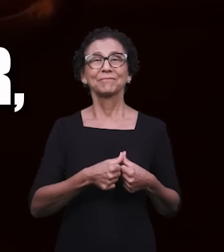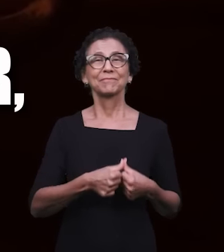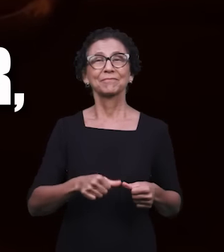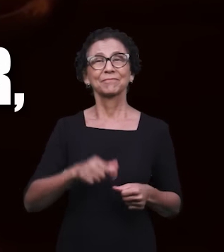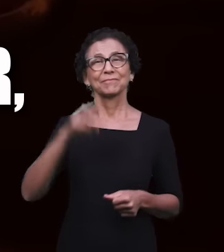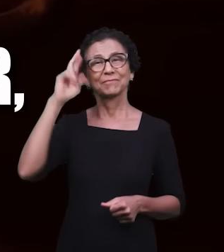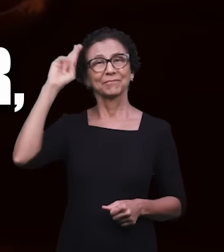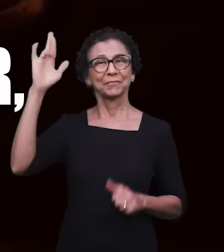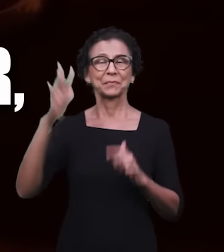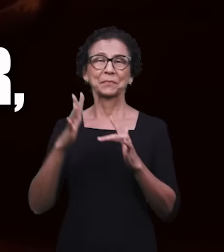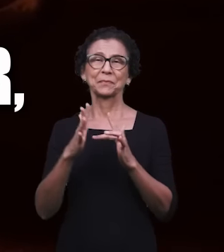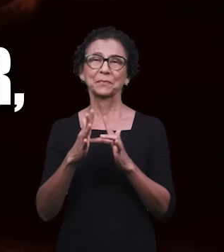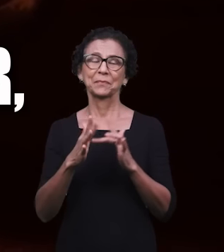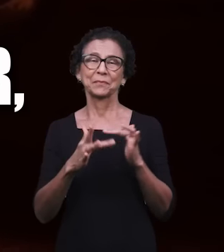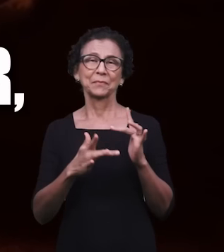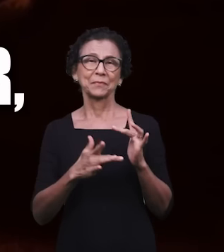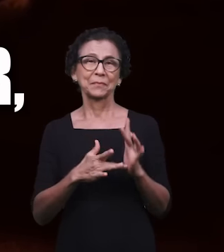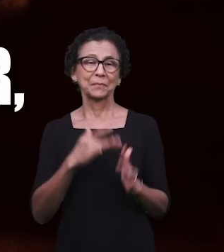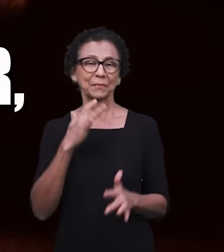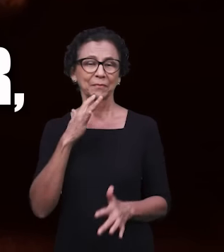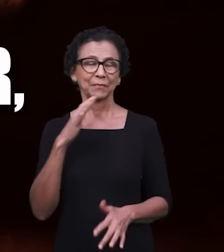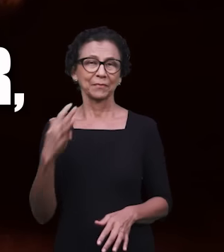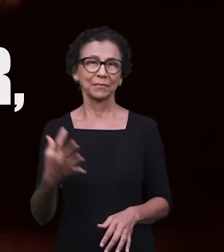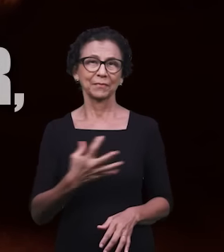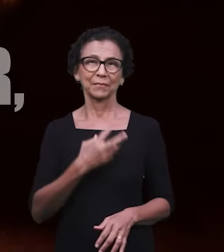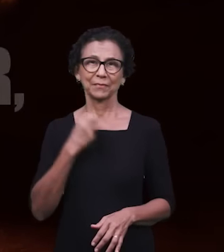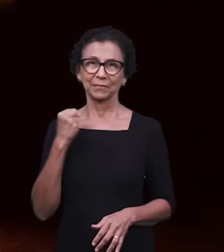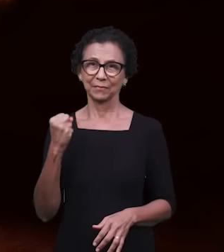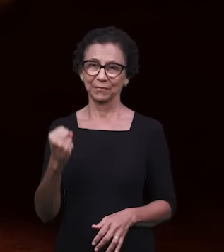Senhor, meu Salvador.